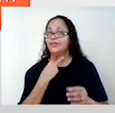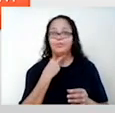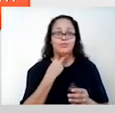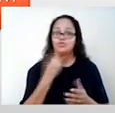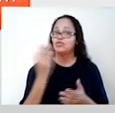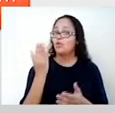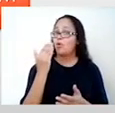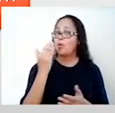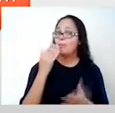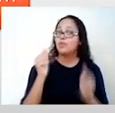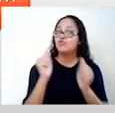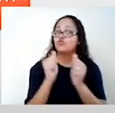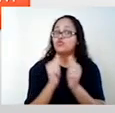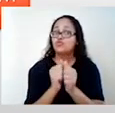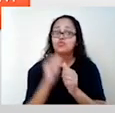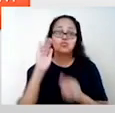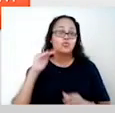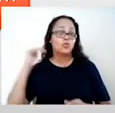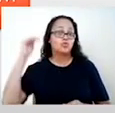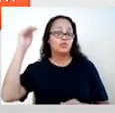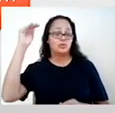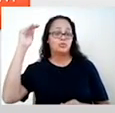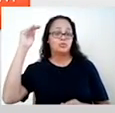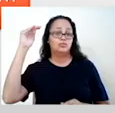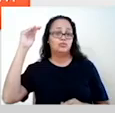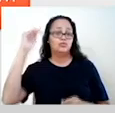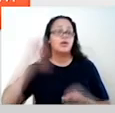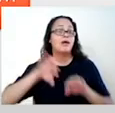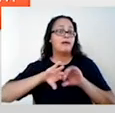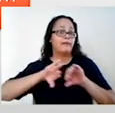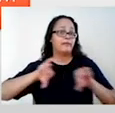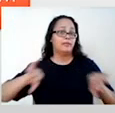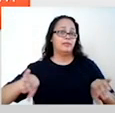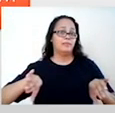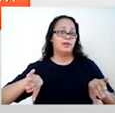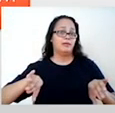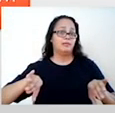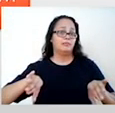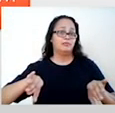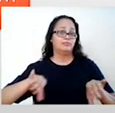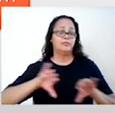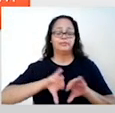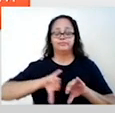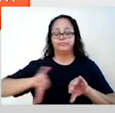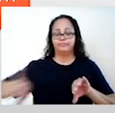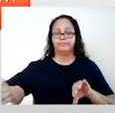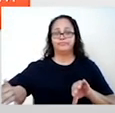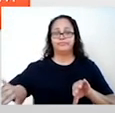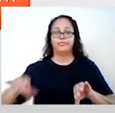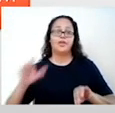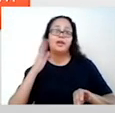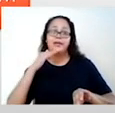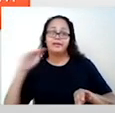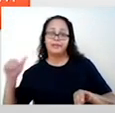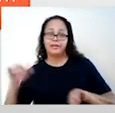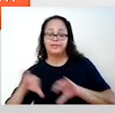menos opinar sobre algum assunto sério de adulto. Então tinha uma separação muito grande. O jovem e a criança não tinha essa